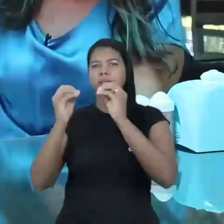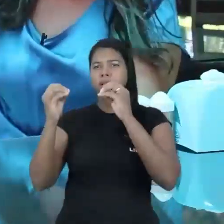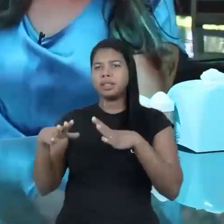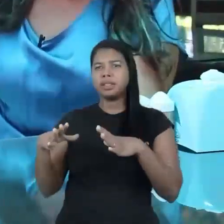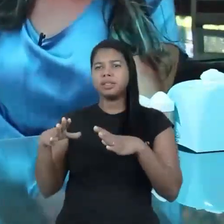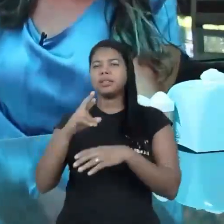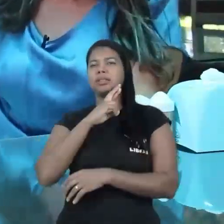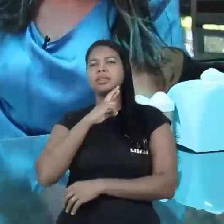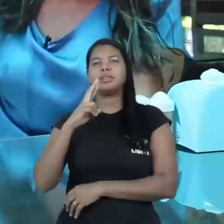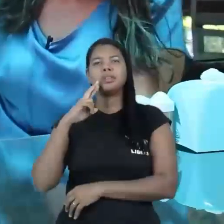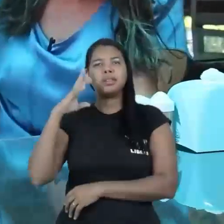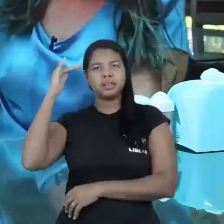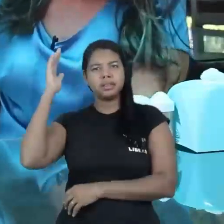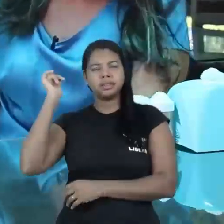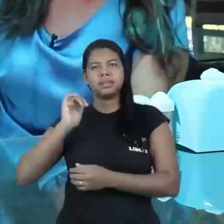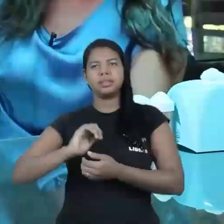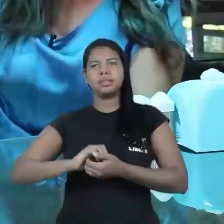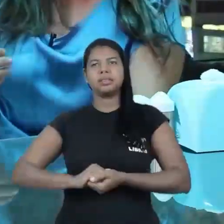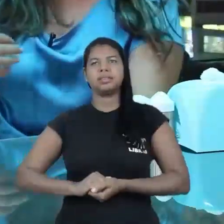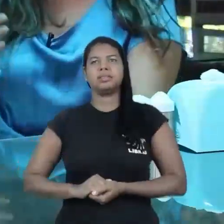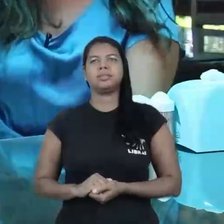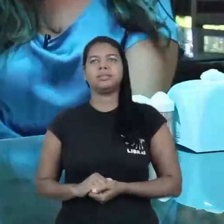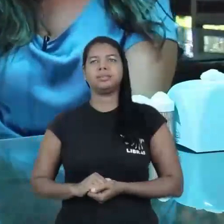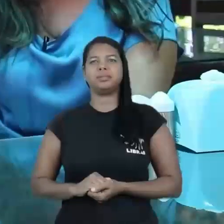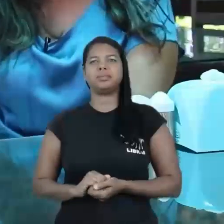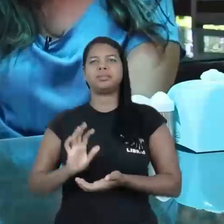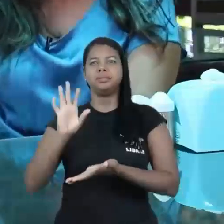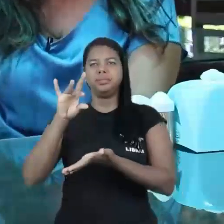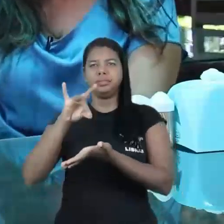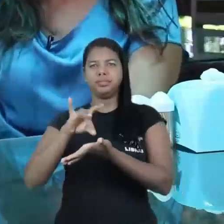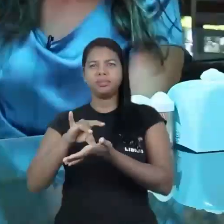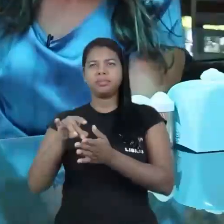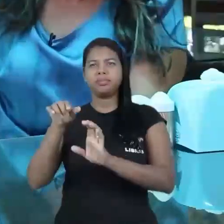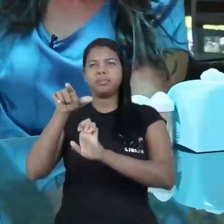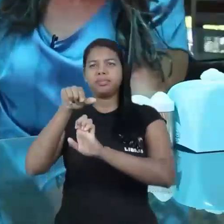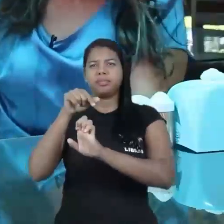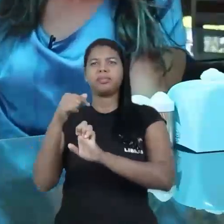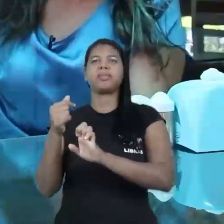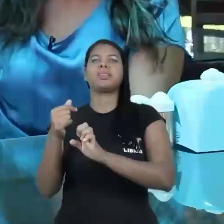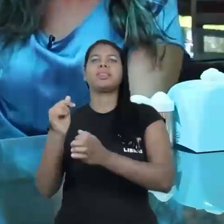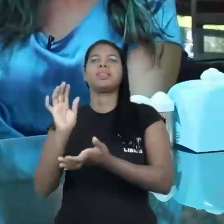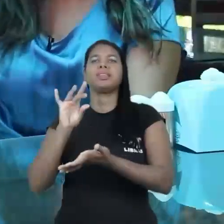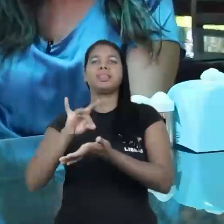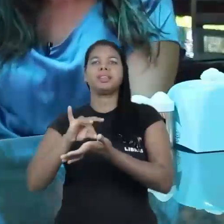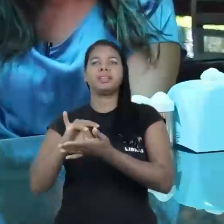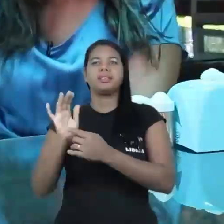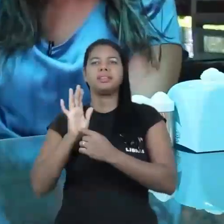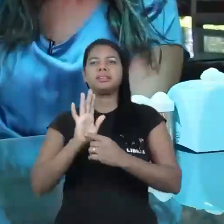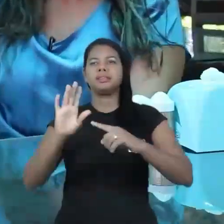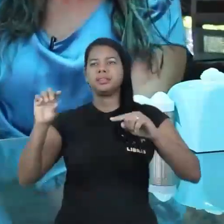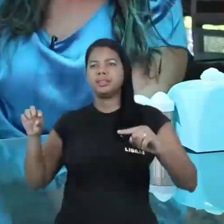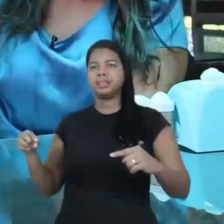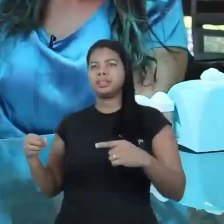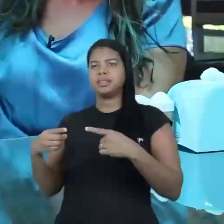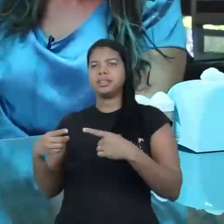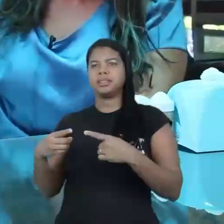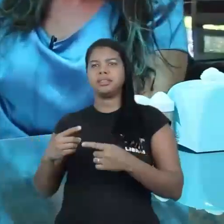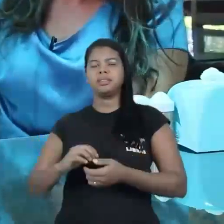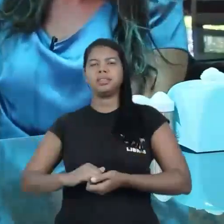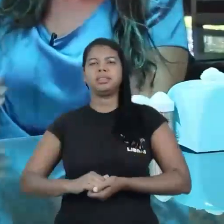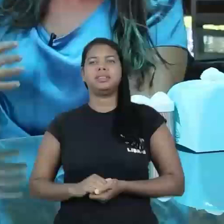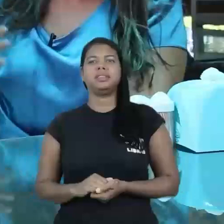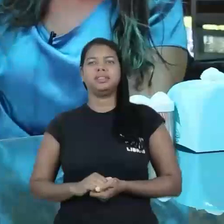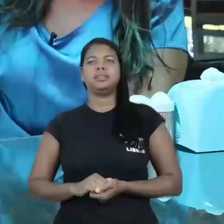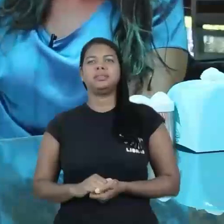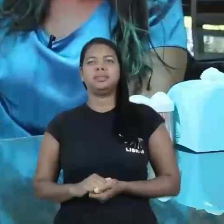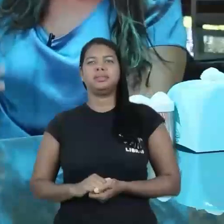não foi bem só de sucesso, né, Thiago? Que na verdade o empreendedorismo mesmo, o empreendedor, ele é desafiador, né? E Thiago, numa